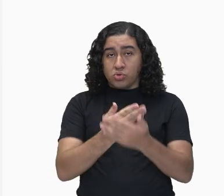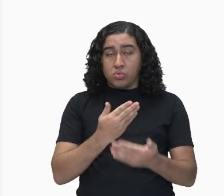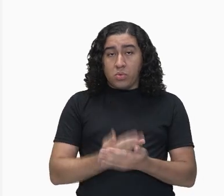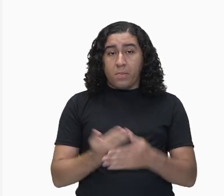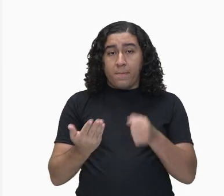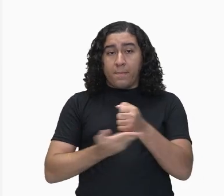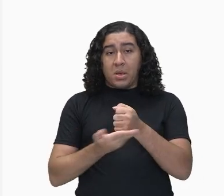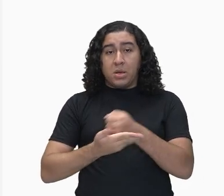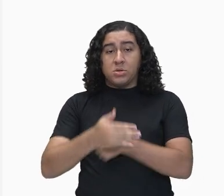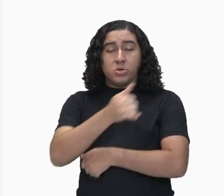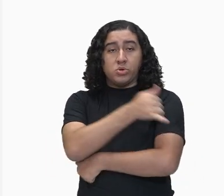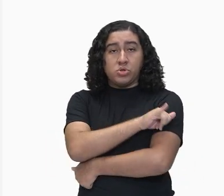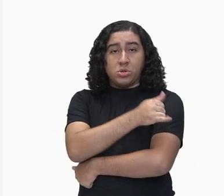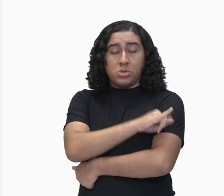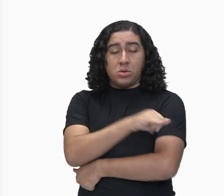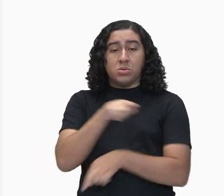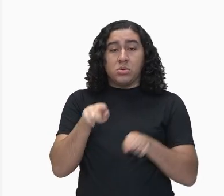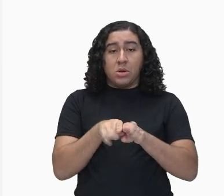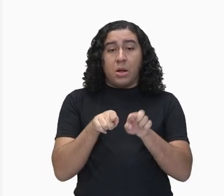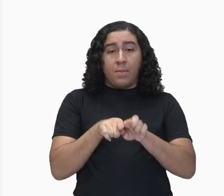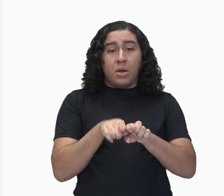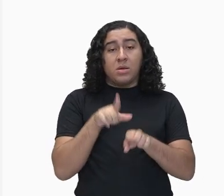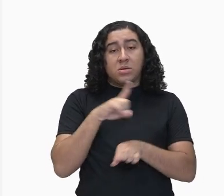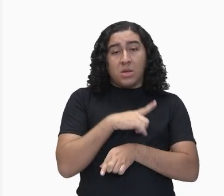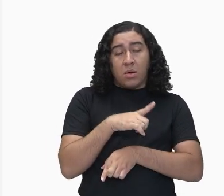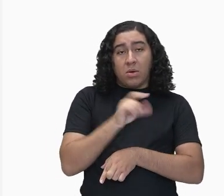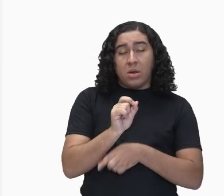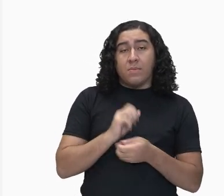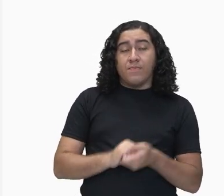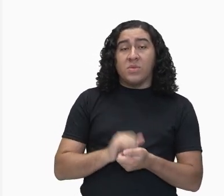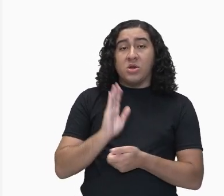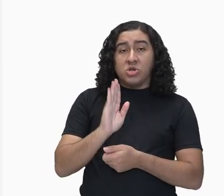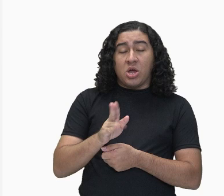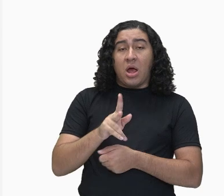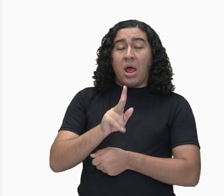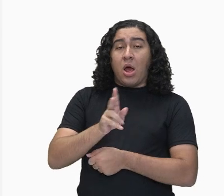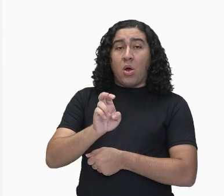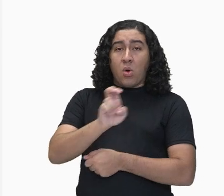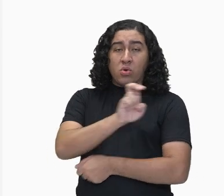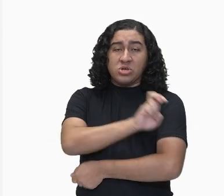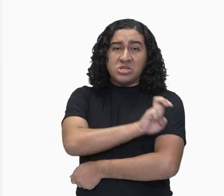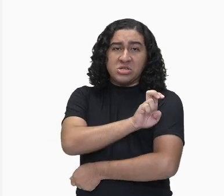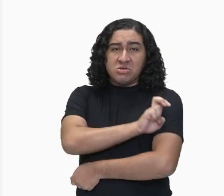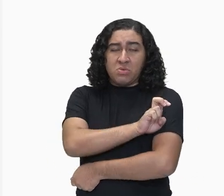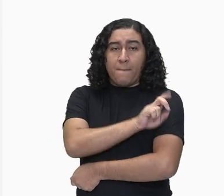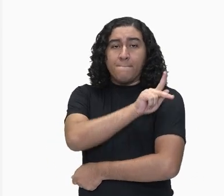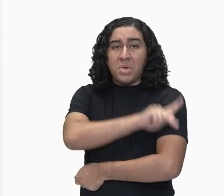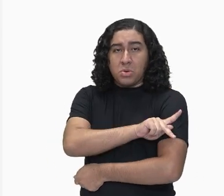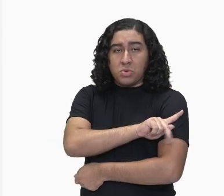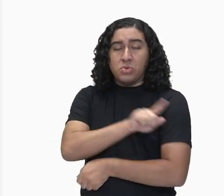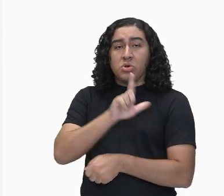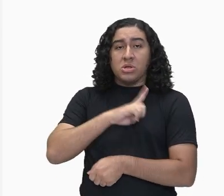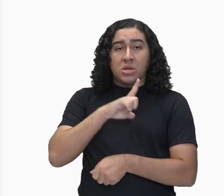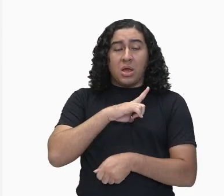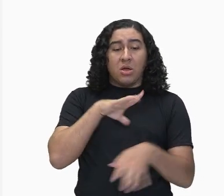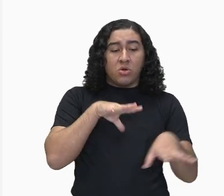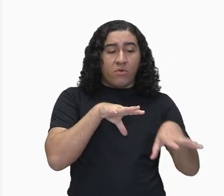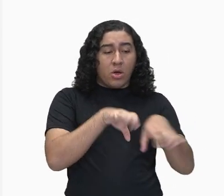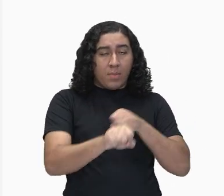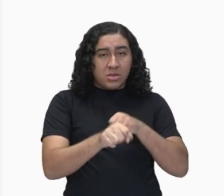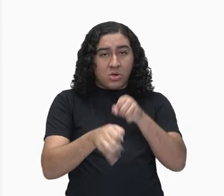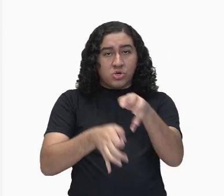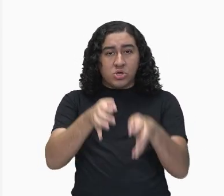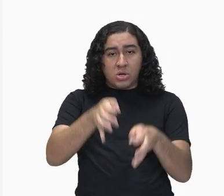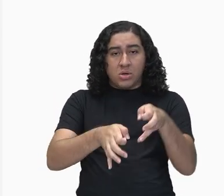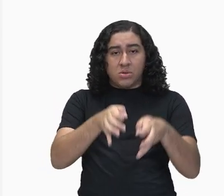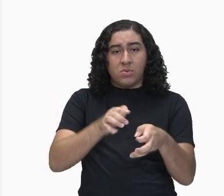de Janeiro e cursava o 5º ano de Direito em São Paulo, quando faleceu aos